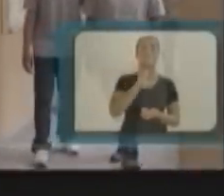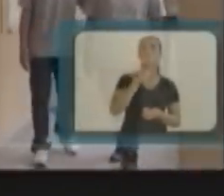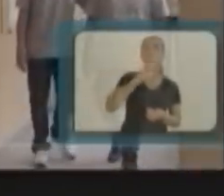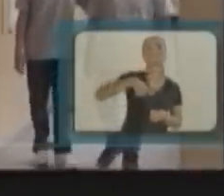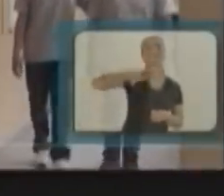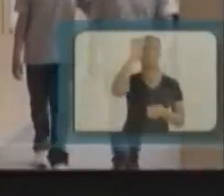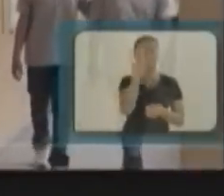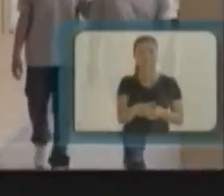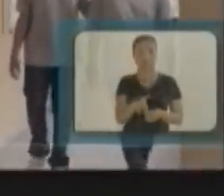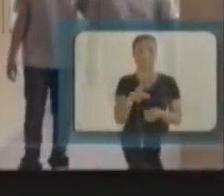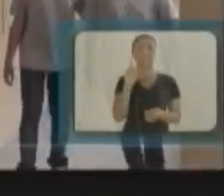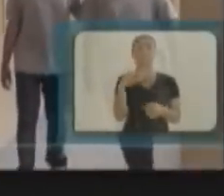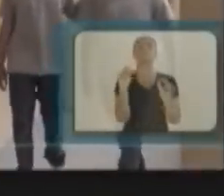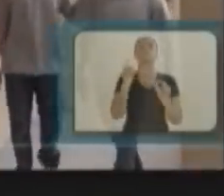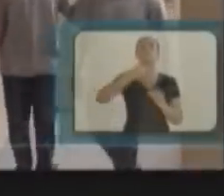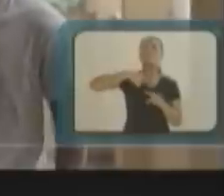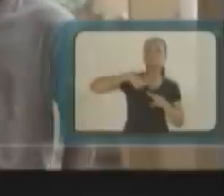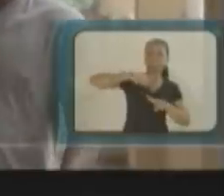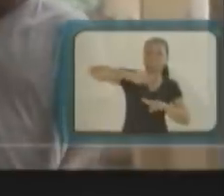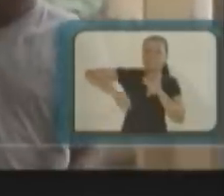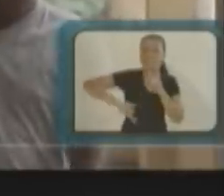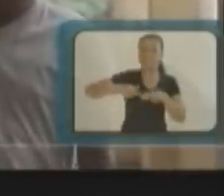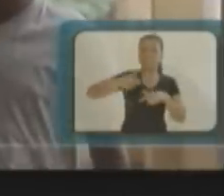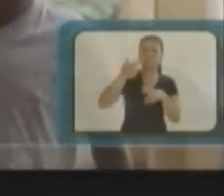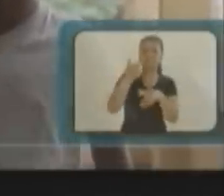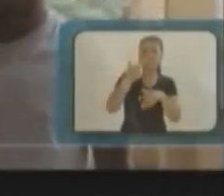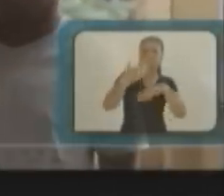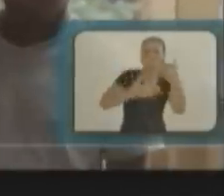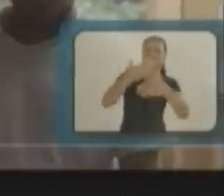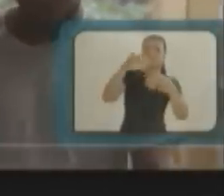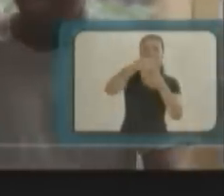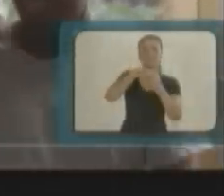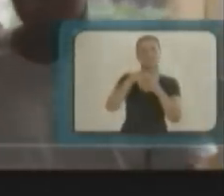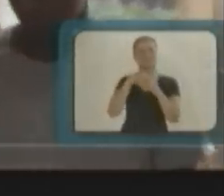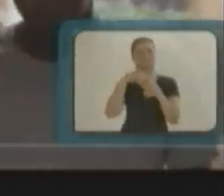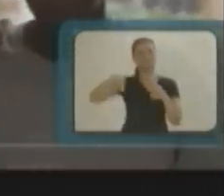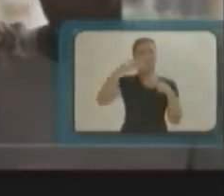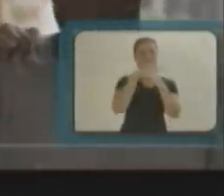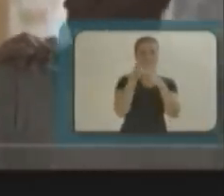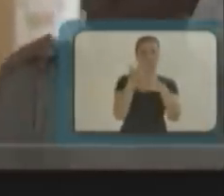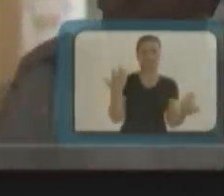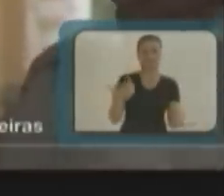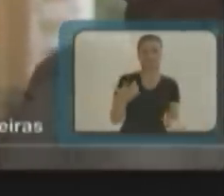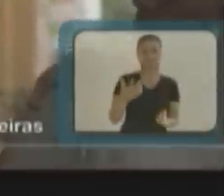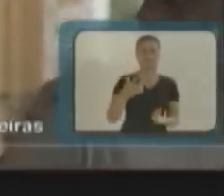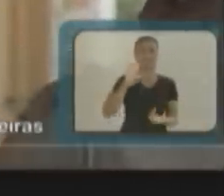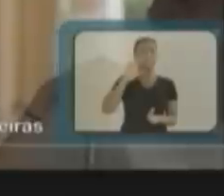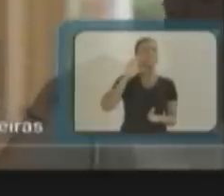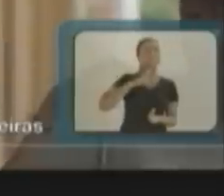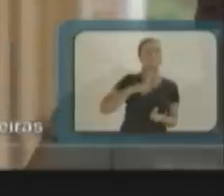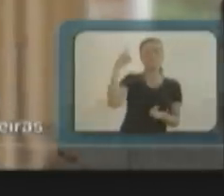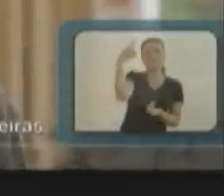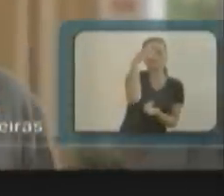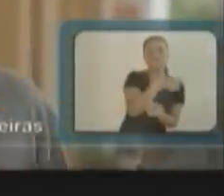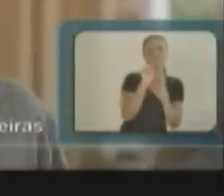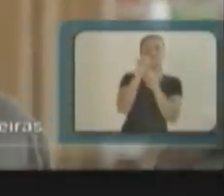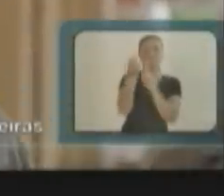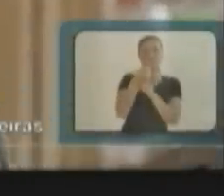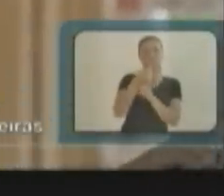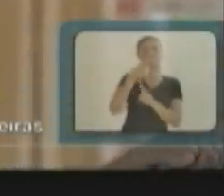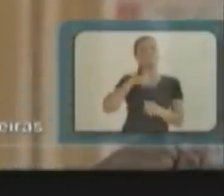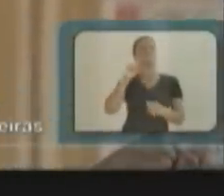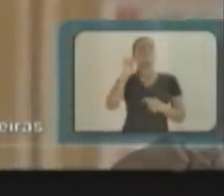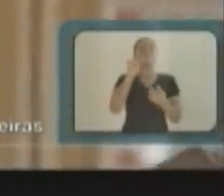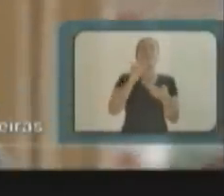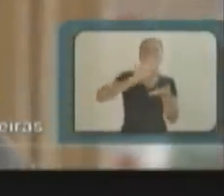interessante é que não é a deficiência que nos impede de exercer nossa cidadania, e sim a dificuldade